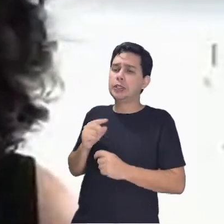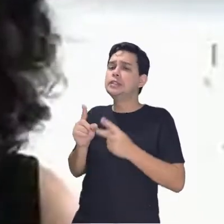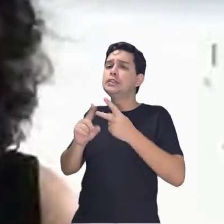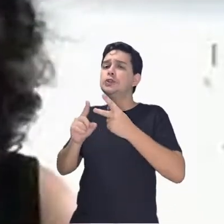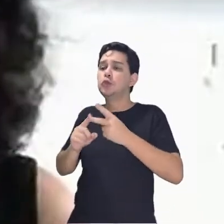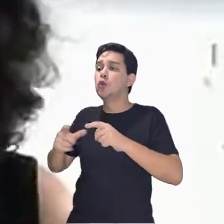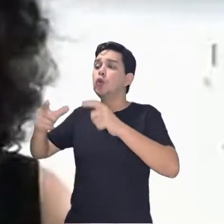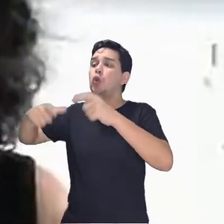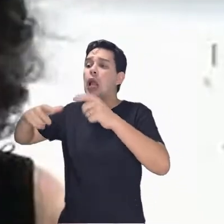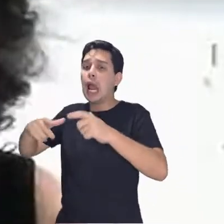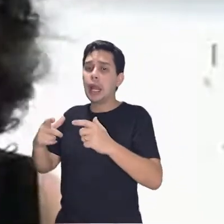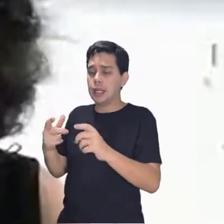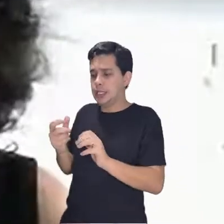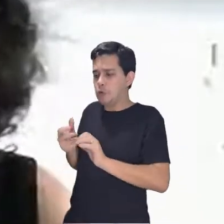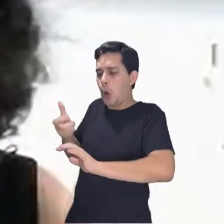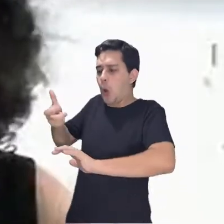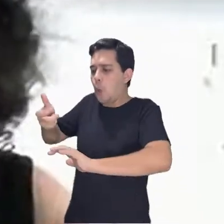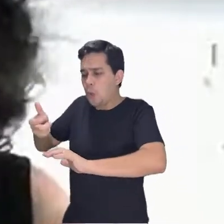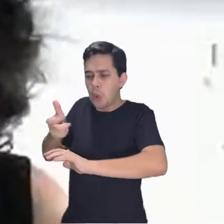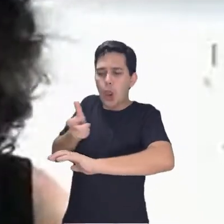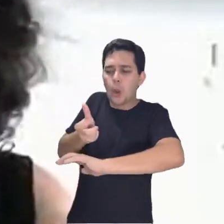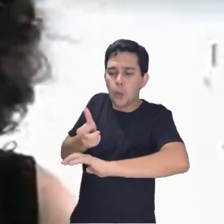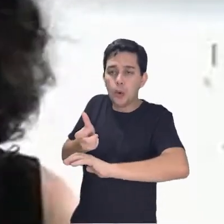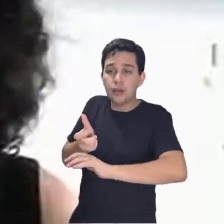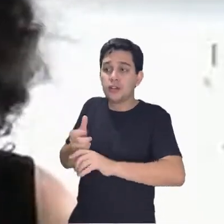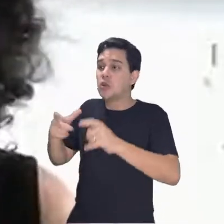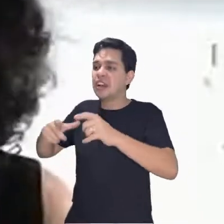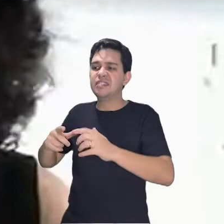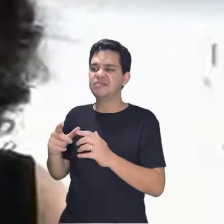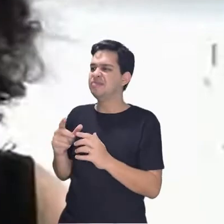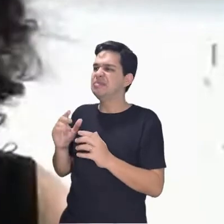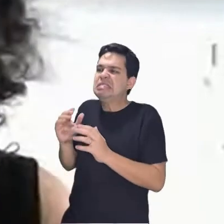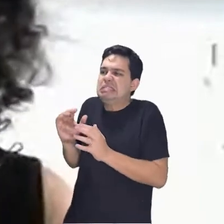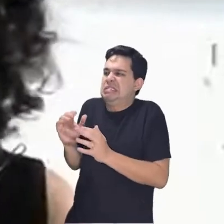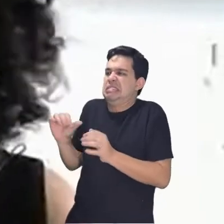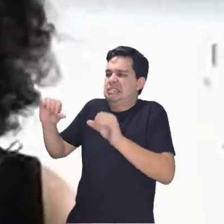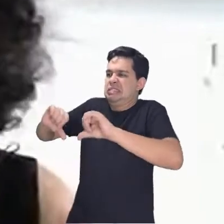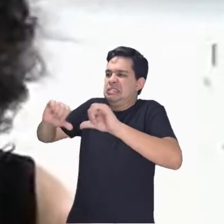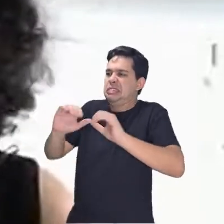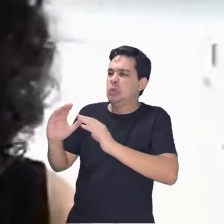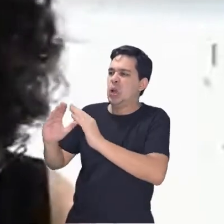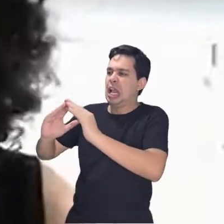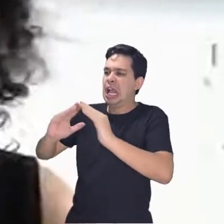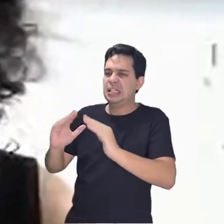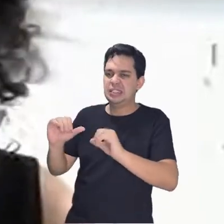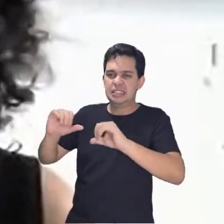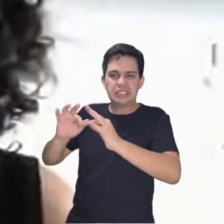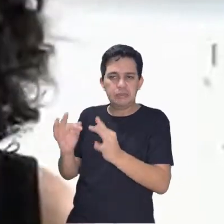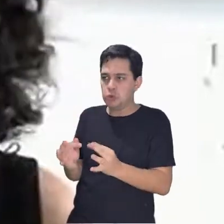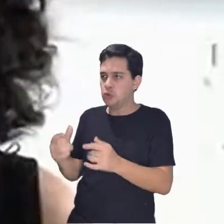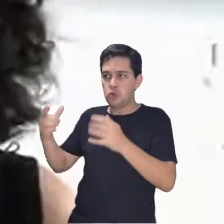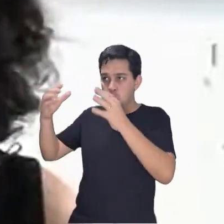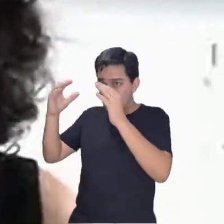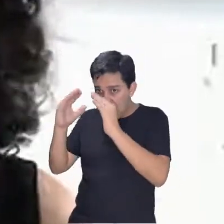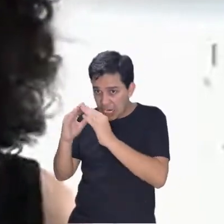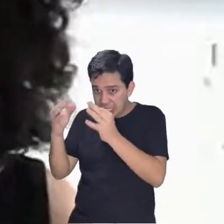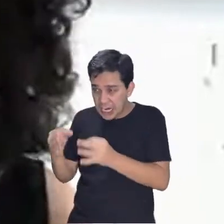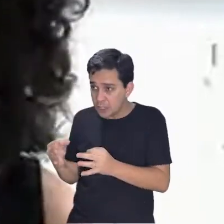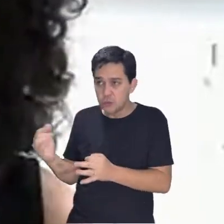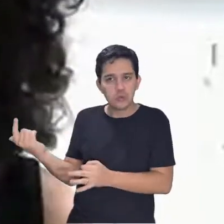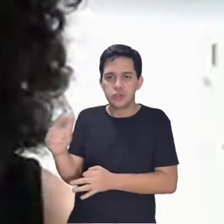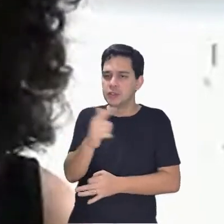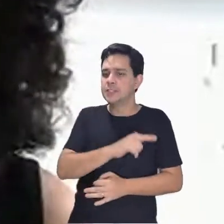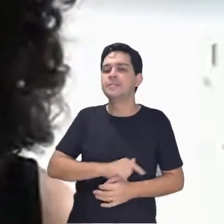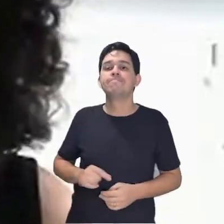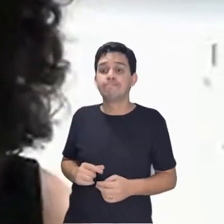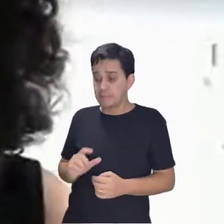objetos e também substâncias com as quais ele não tinha a menor condição, nenhuma preparação para poder fazer, ele acabou